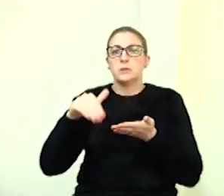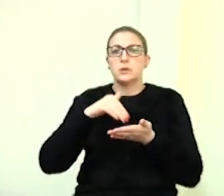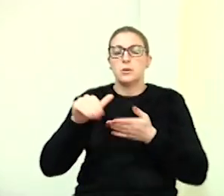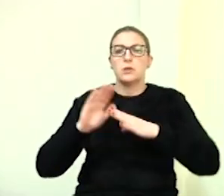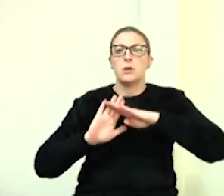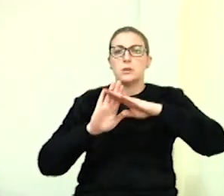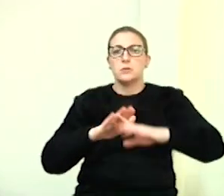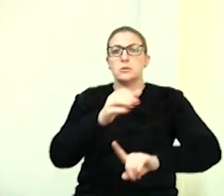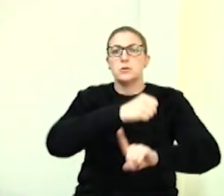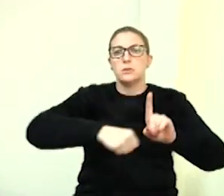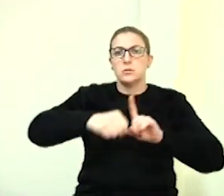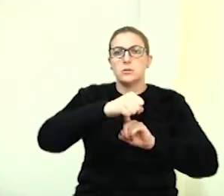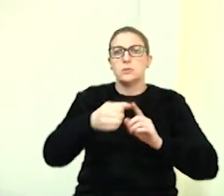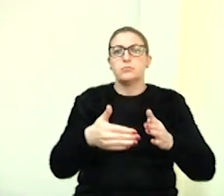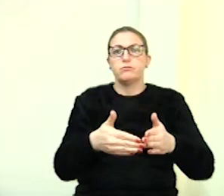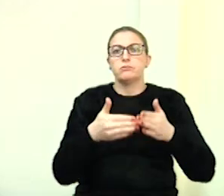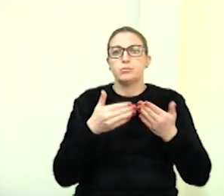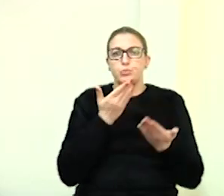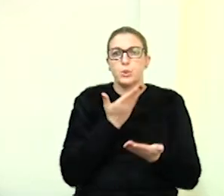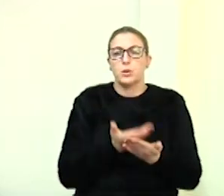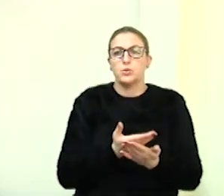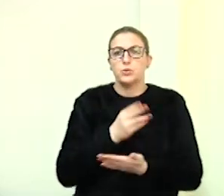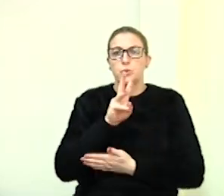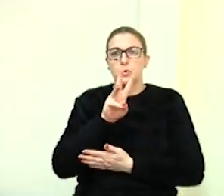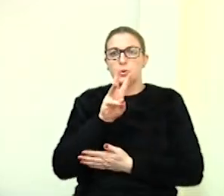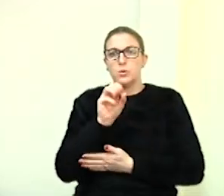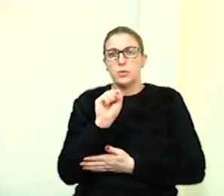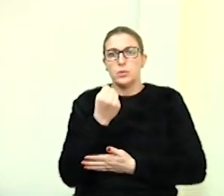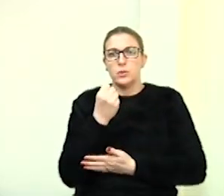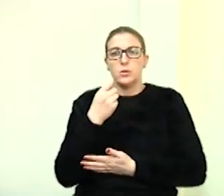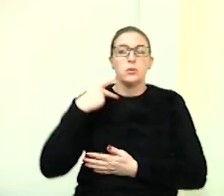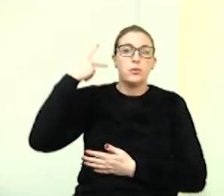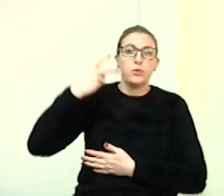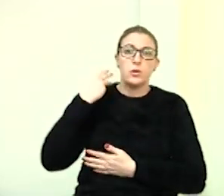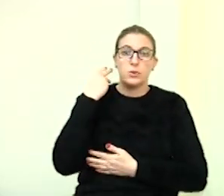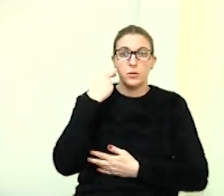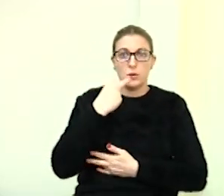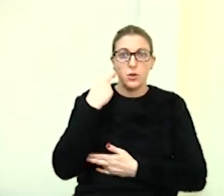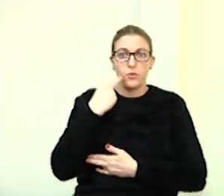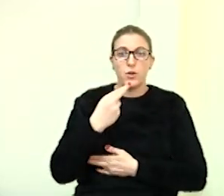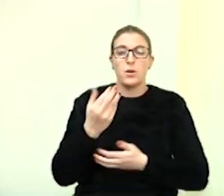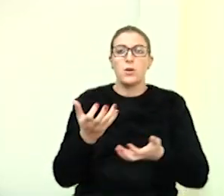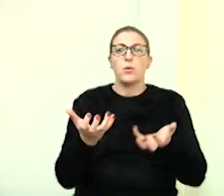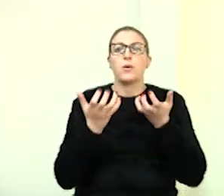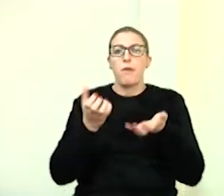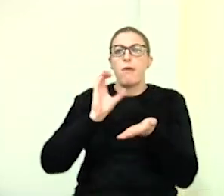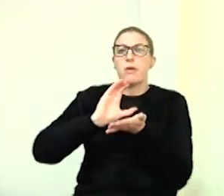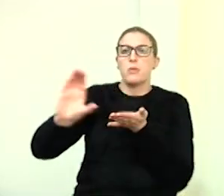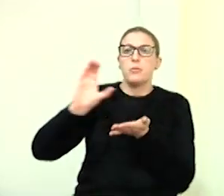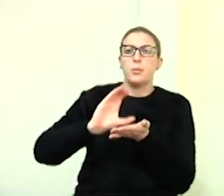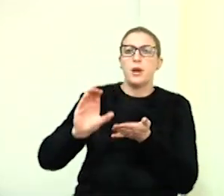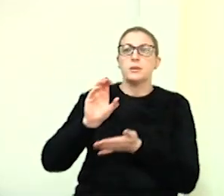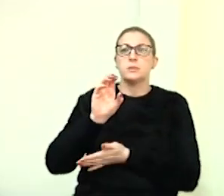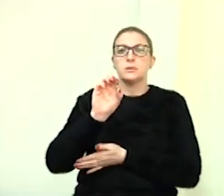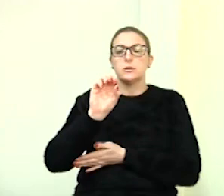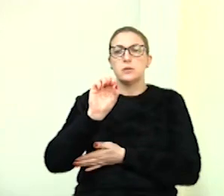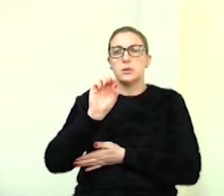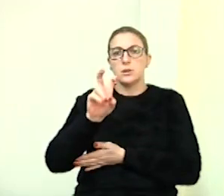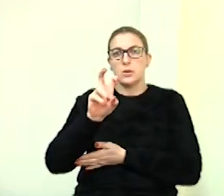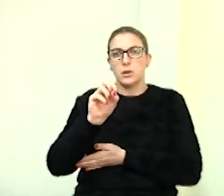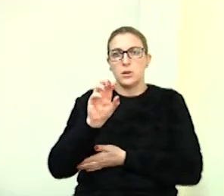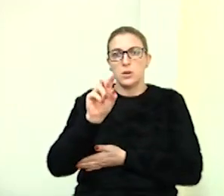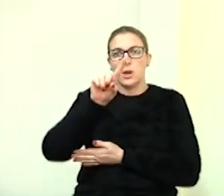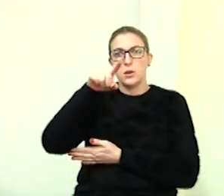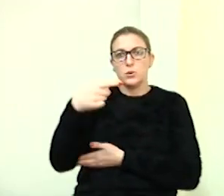e oito, Rafael Ayubi. Requer o repasso no valor de quinhentos mil do orçamento da Câmara à Secretaria de Assistência Social para comprar